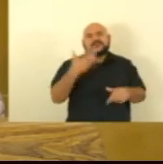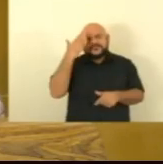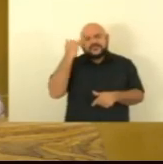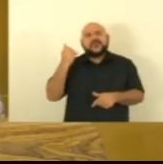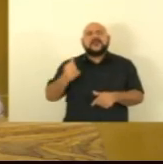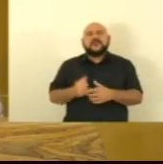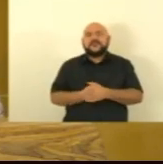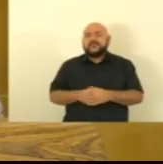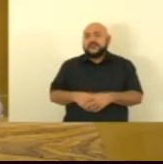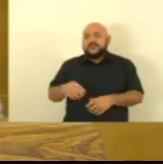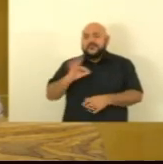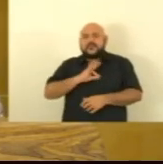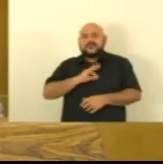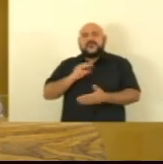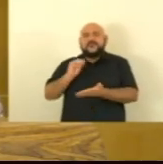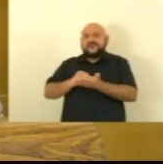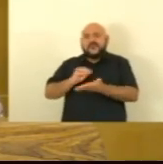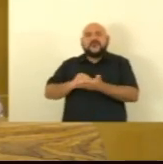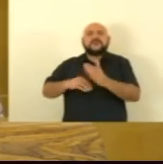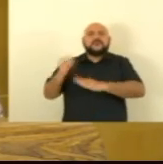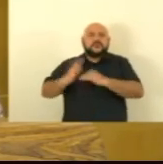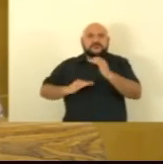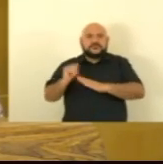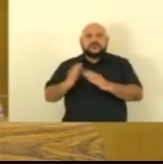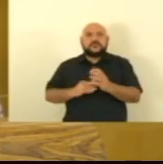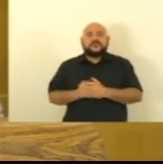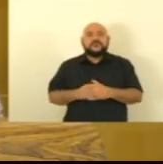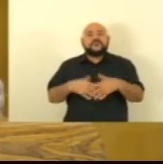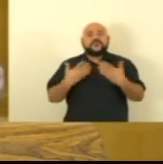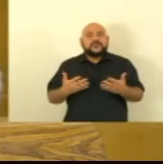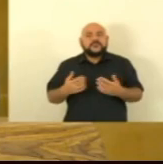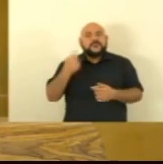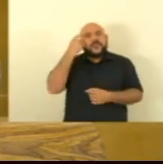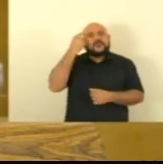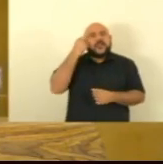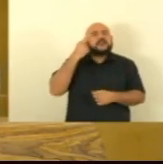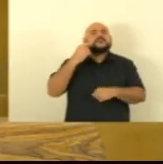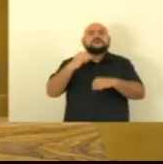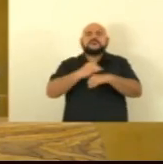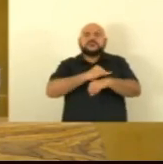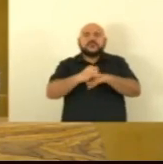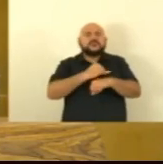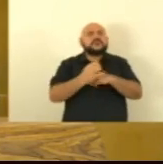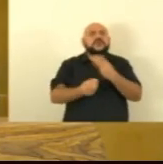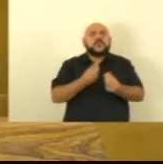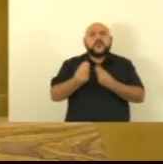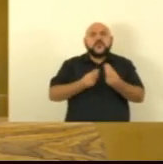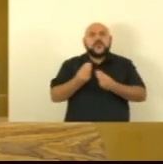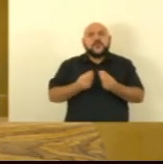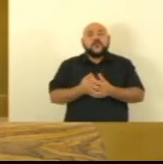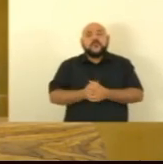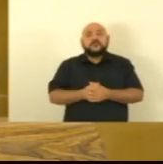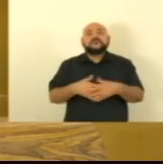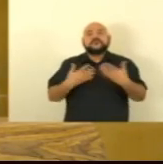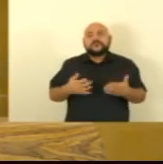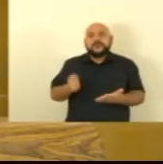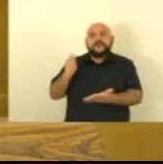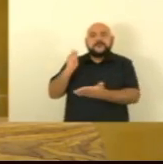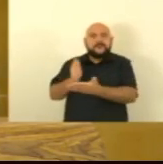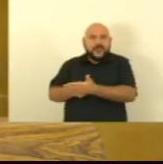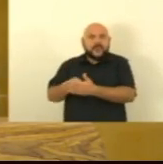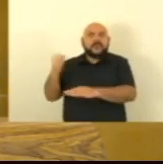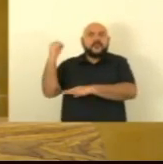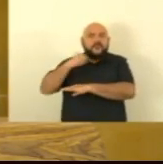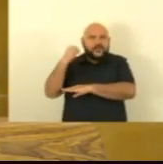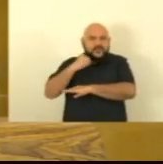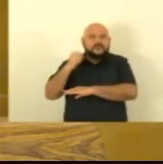Civil, e uma das alternativas é justamente o pagamento dessa verba indenizatória para que os policiais, no momento